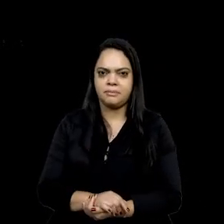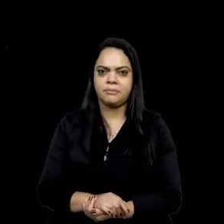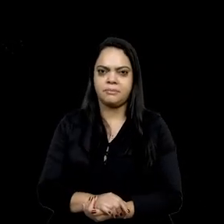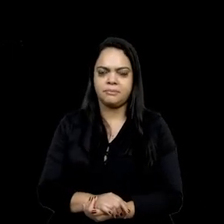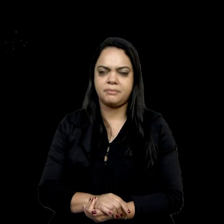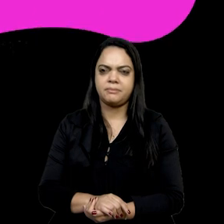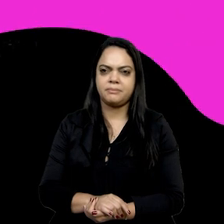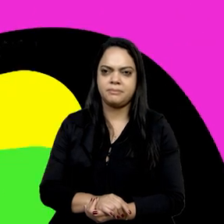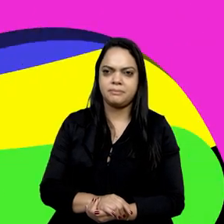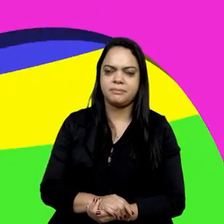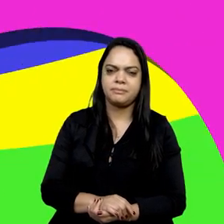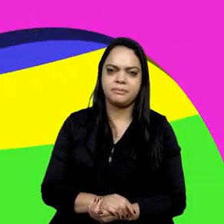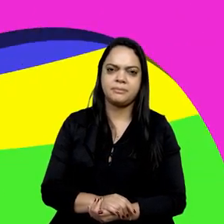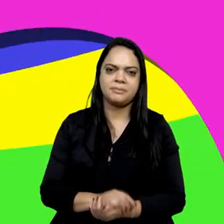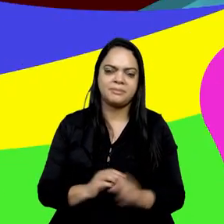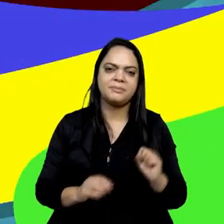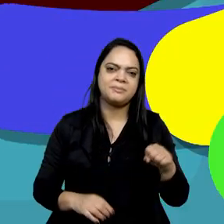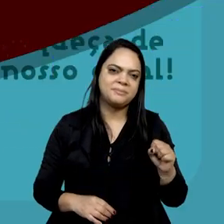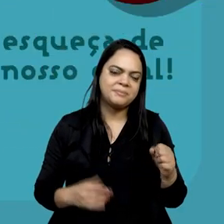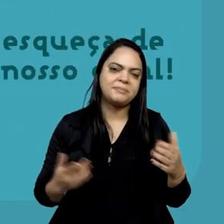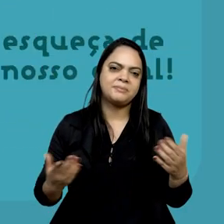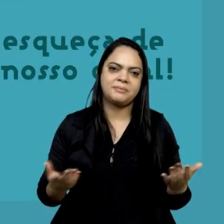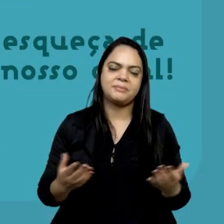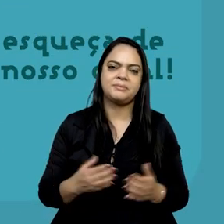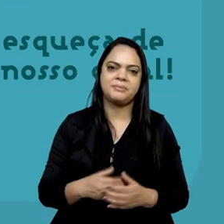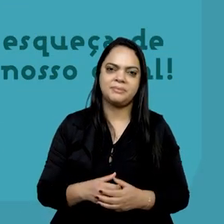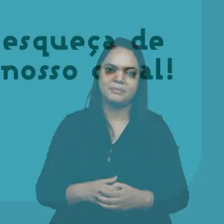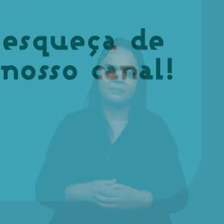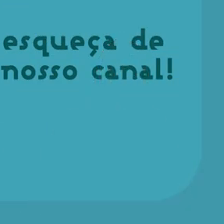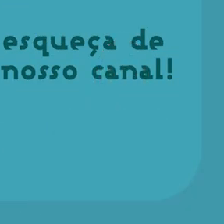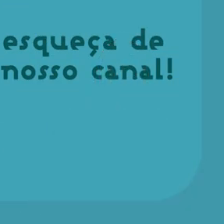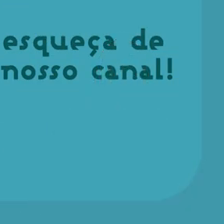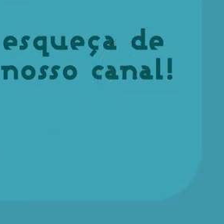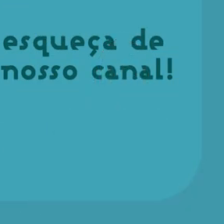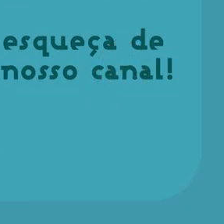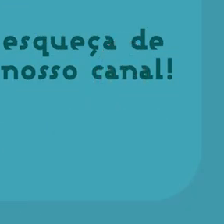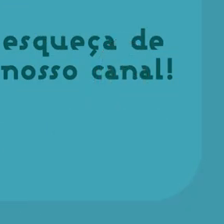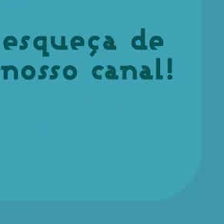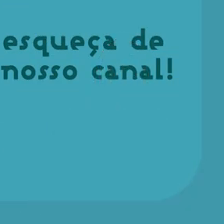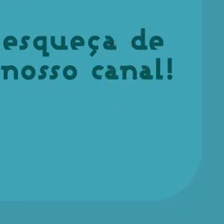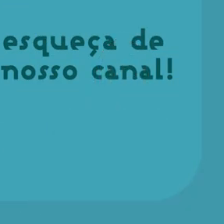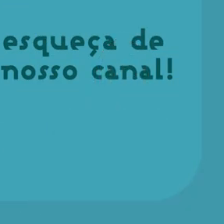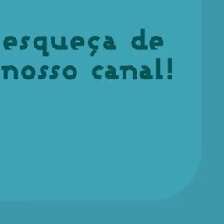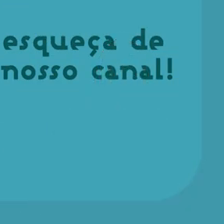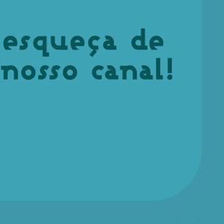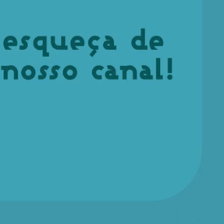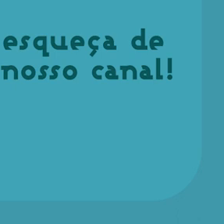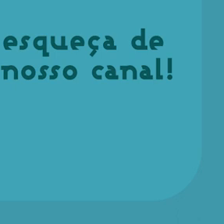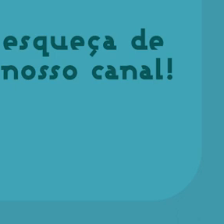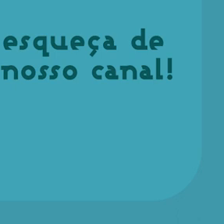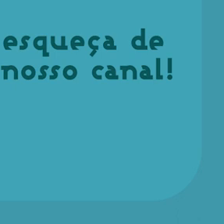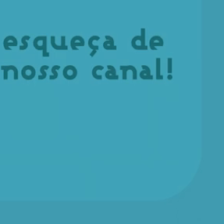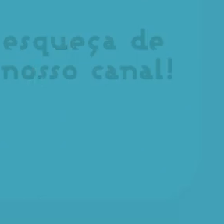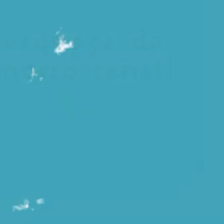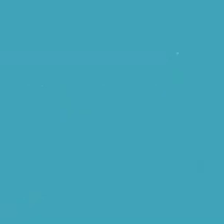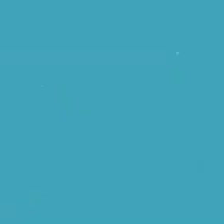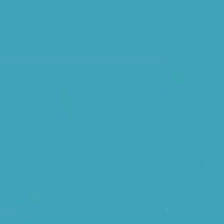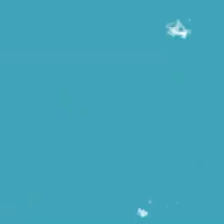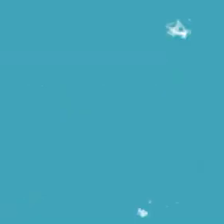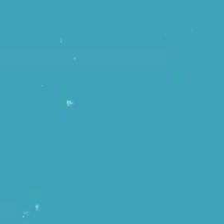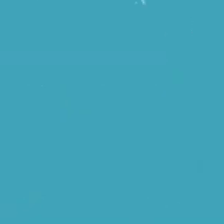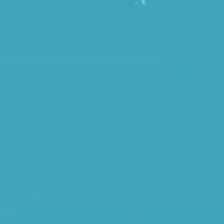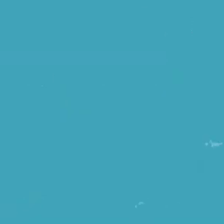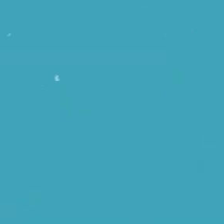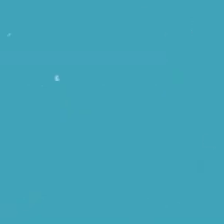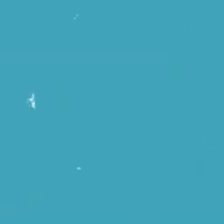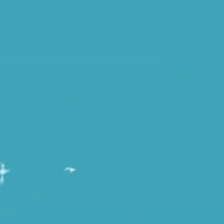Então, acho que talvez vai ser um apoio. Portal do Bicentenário. Obrigada por assistir. Não se esqueça de assinar nosso canal. Produção,